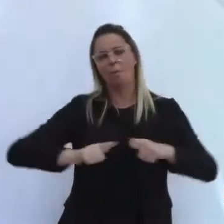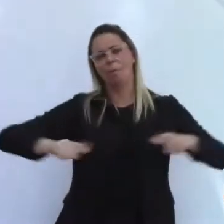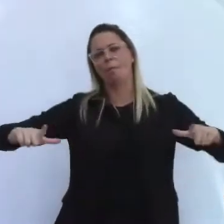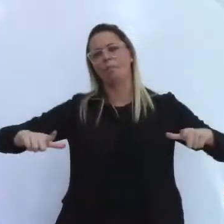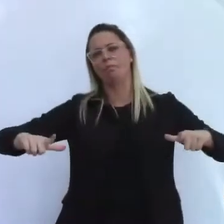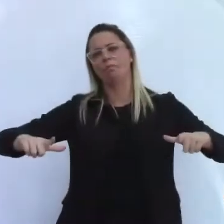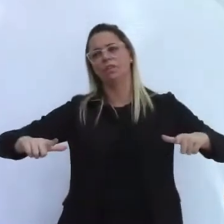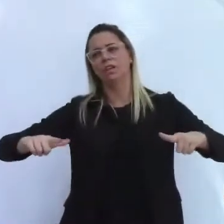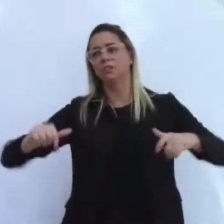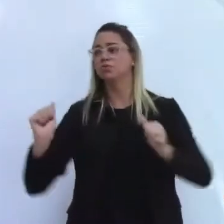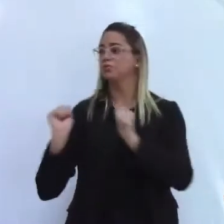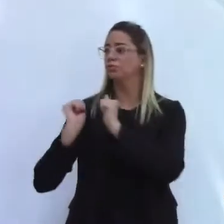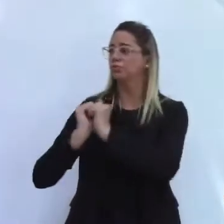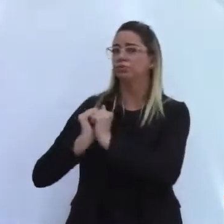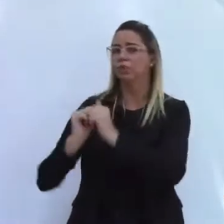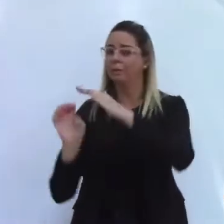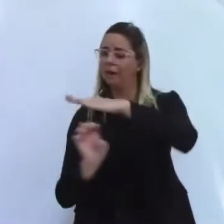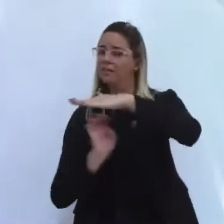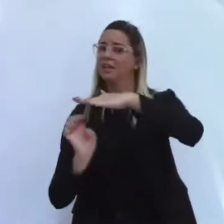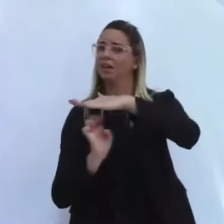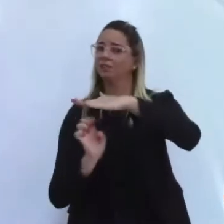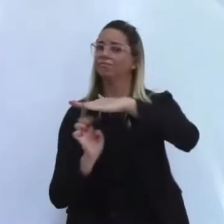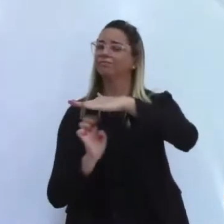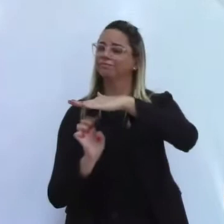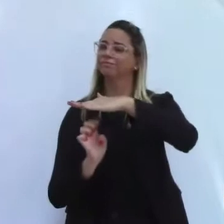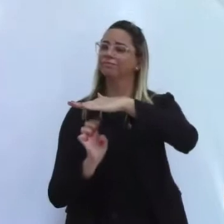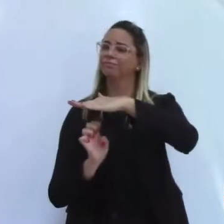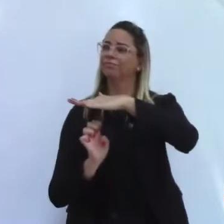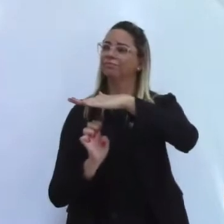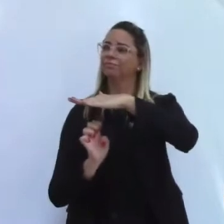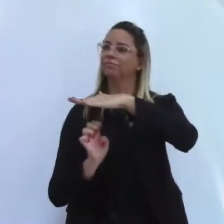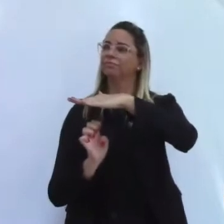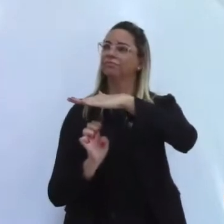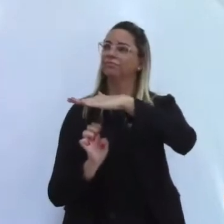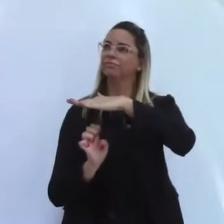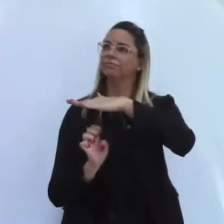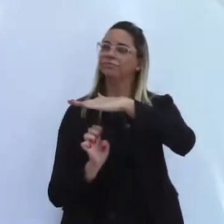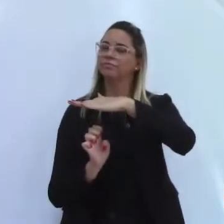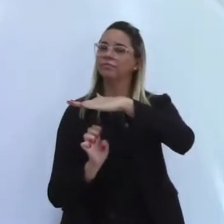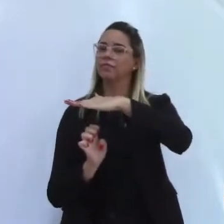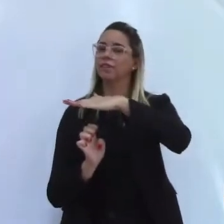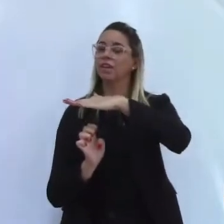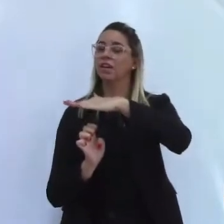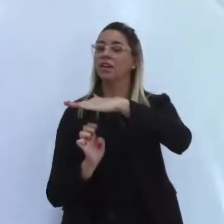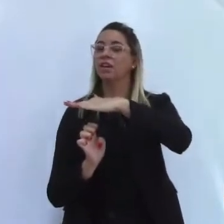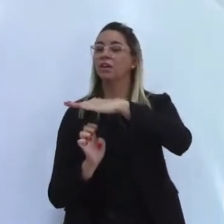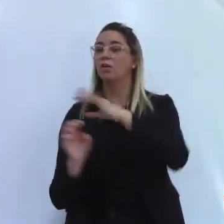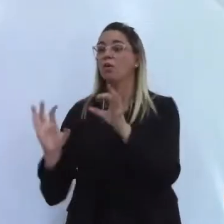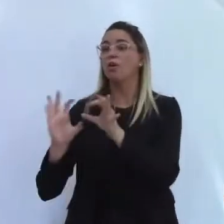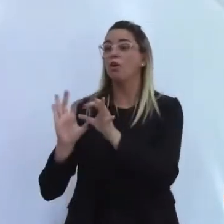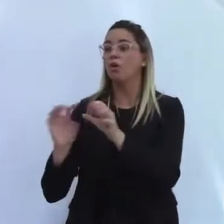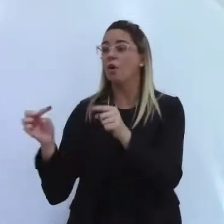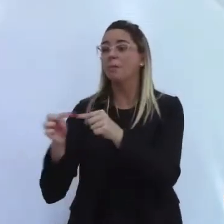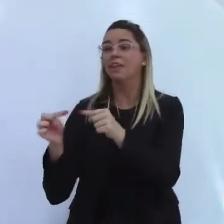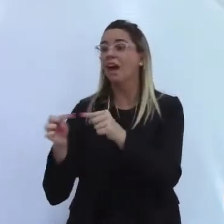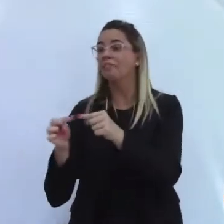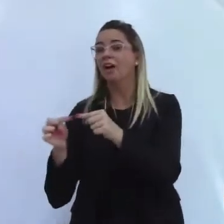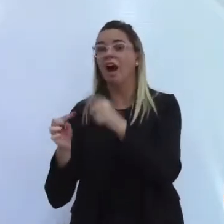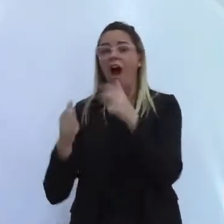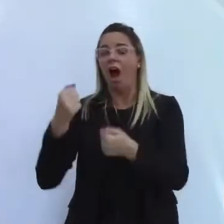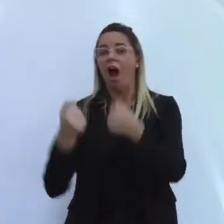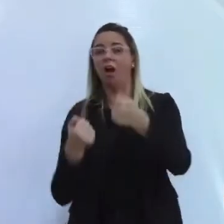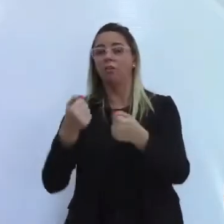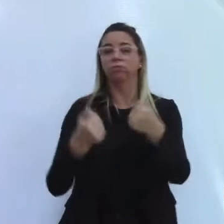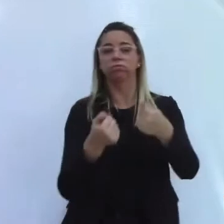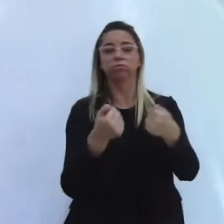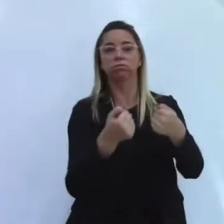com os empresários. E todo domingo escolhemos uma comunidade para levar a carreata de água. Lá na Vila